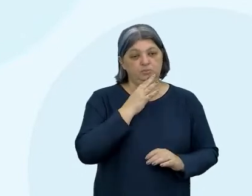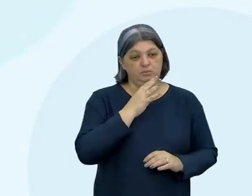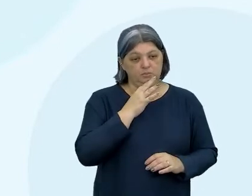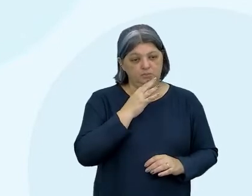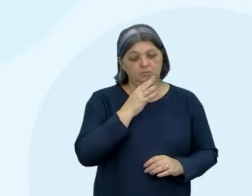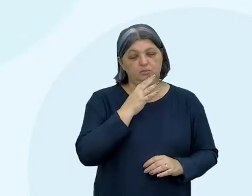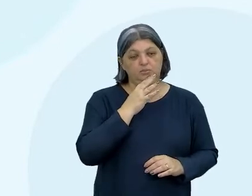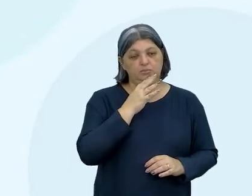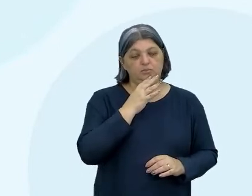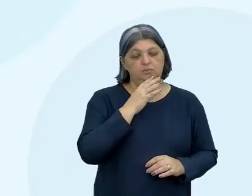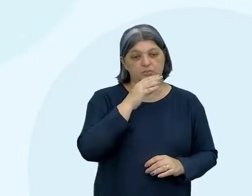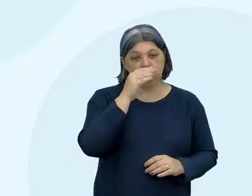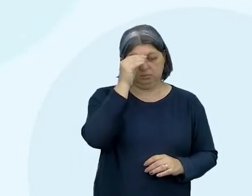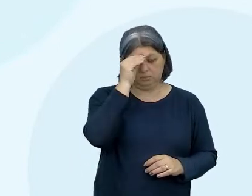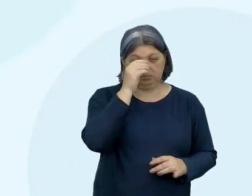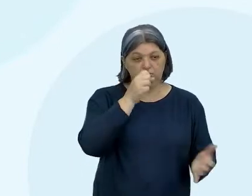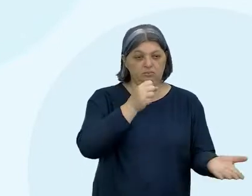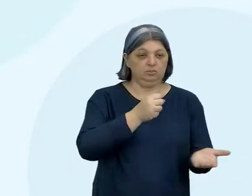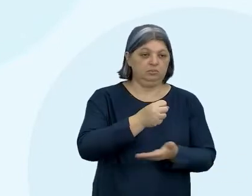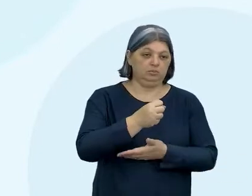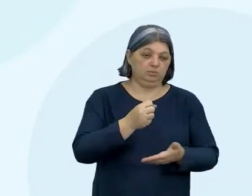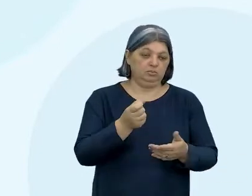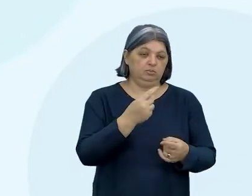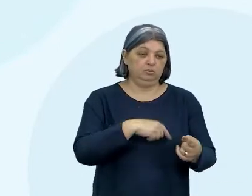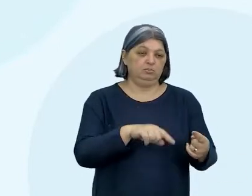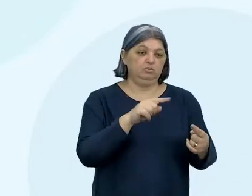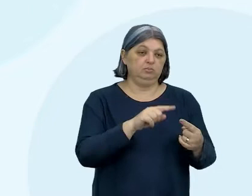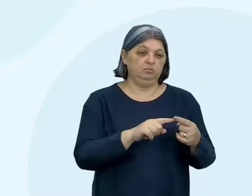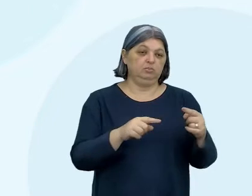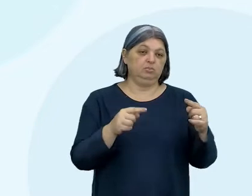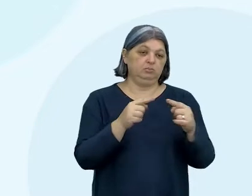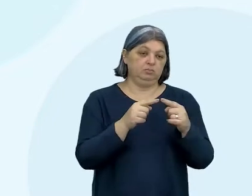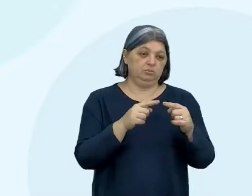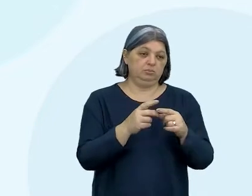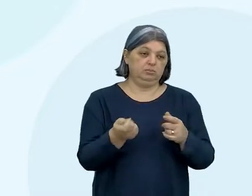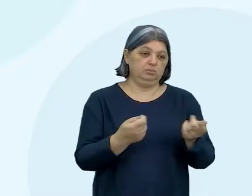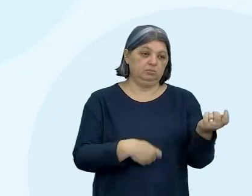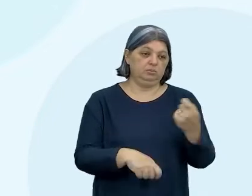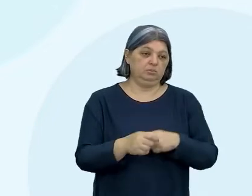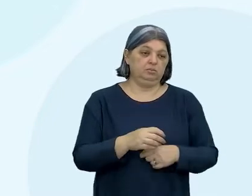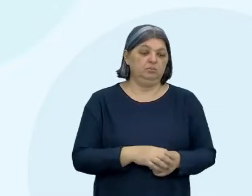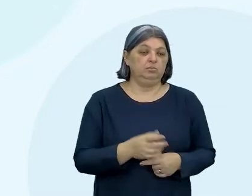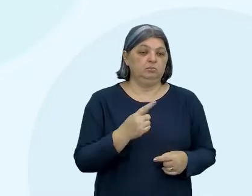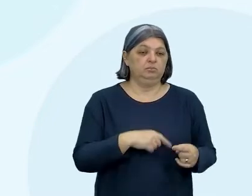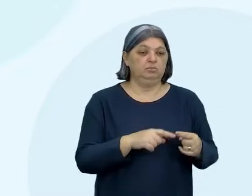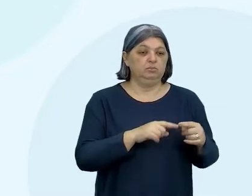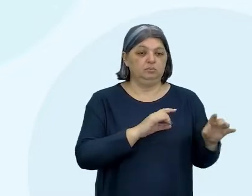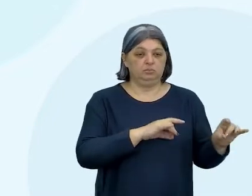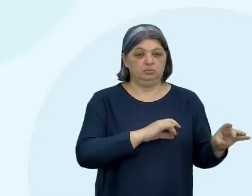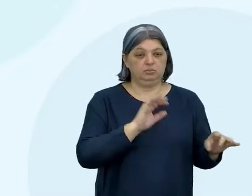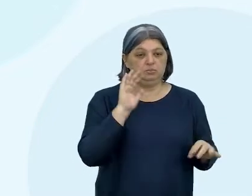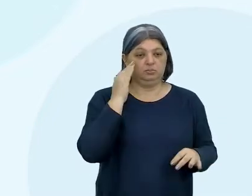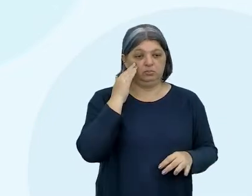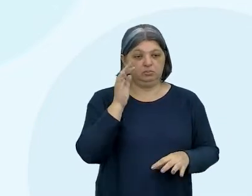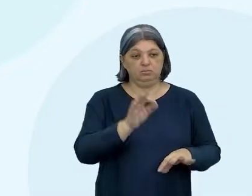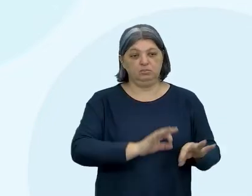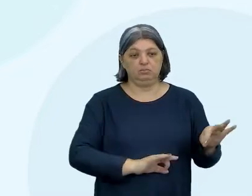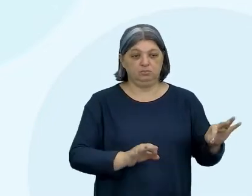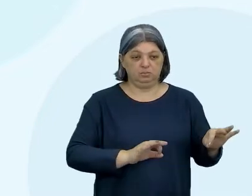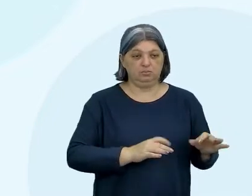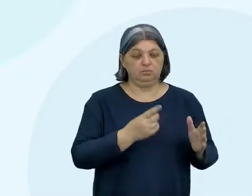tem a intenção de obter maior envolvimento em situações ligadas às finanças, com o objetivo específico de